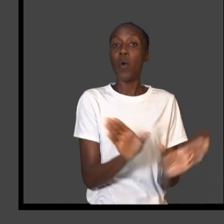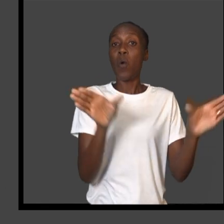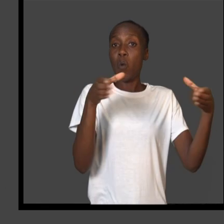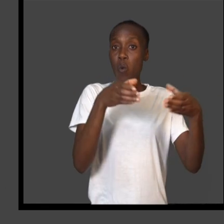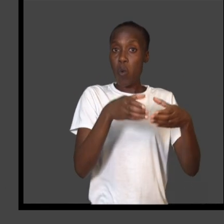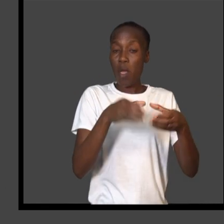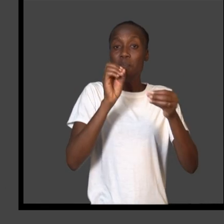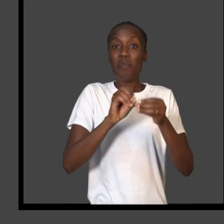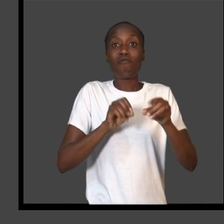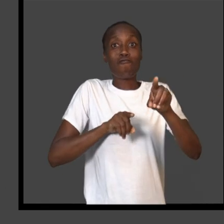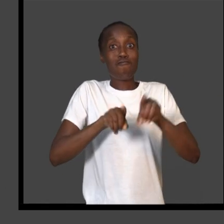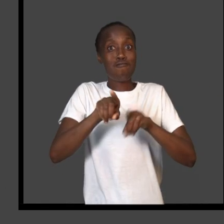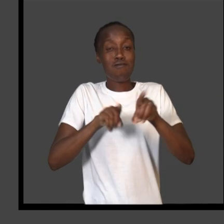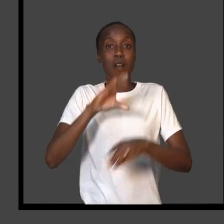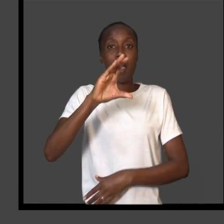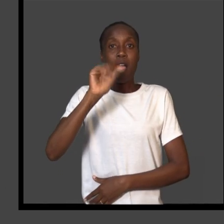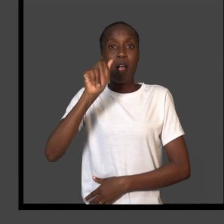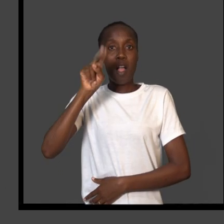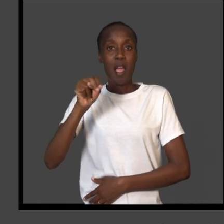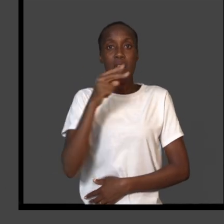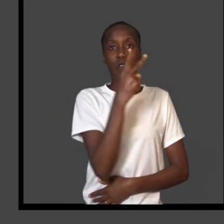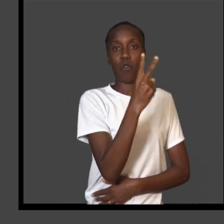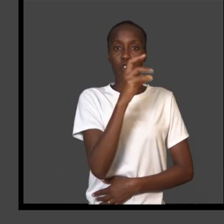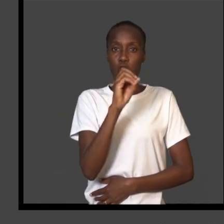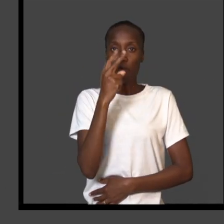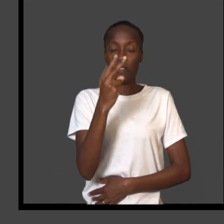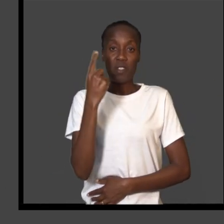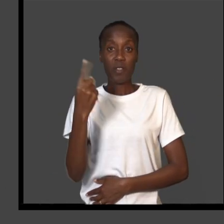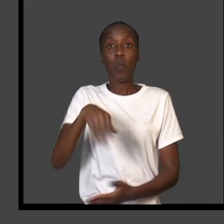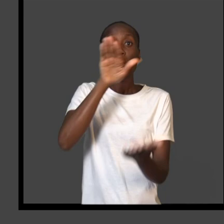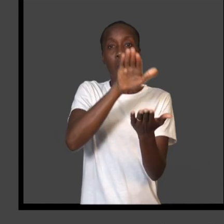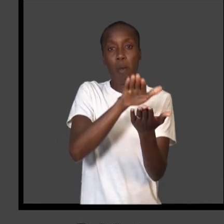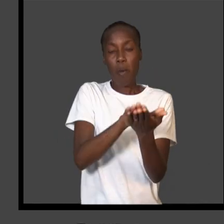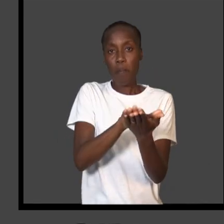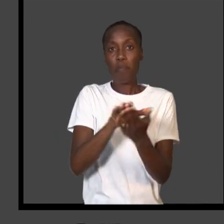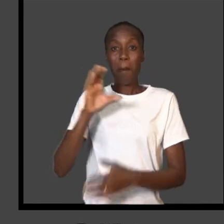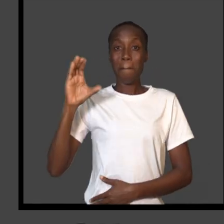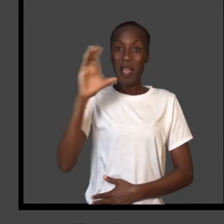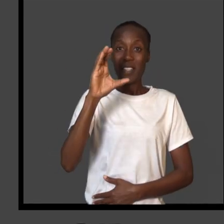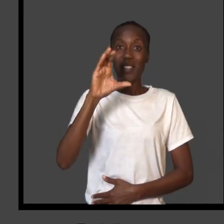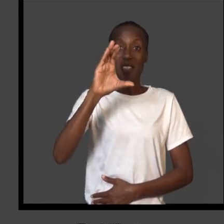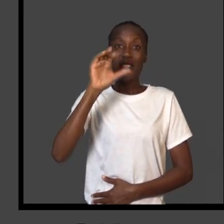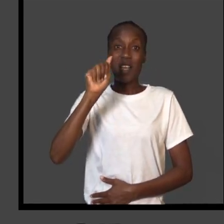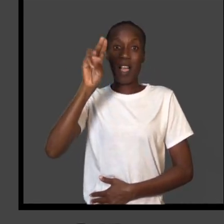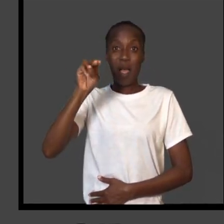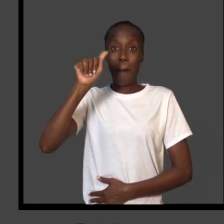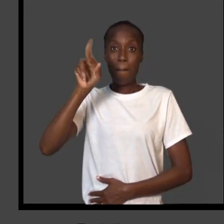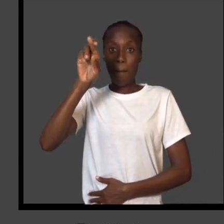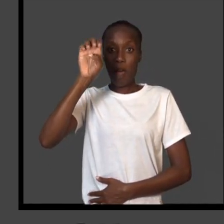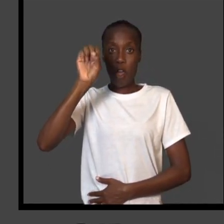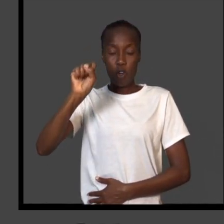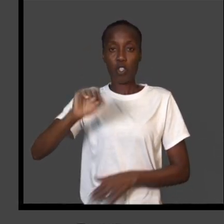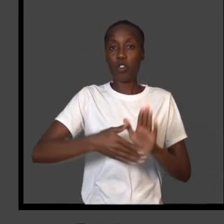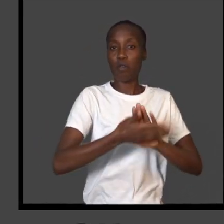qualificação ao CAM 2021 a ter lugar nos Camarões. Os bilhetes para a